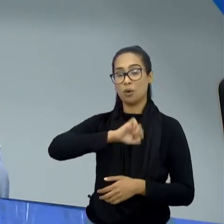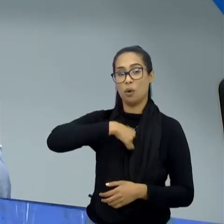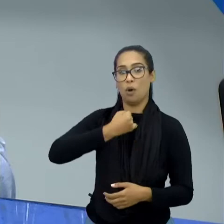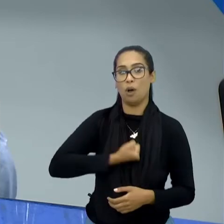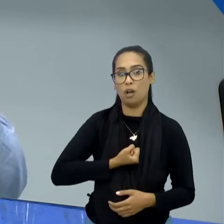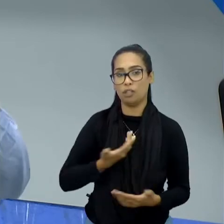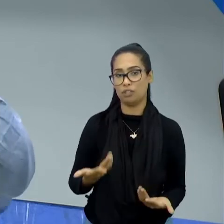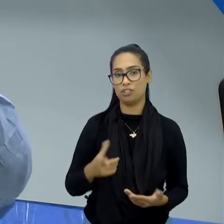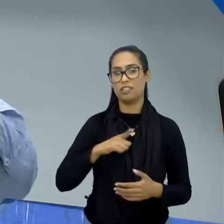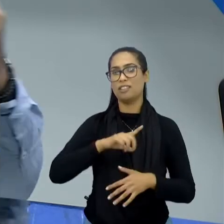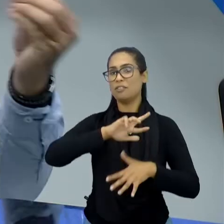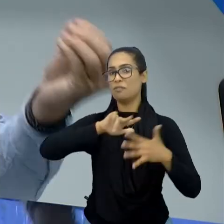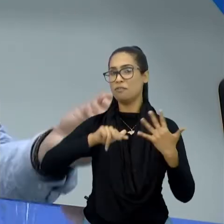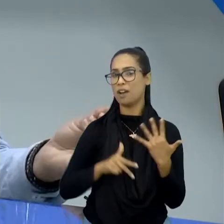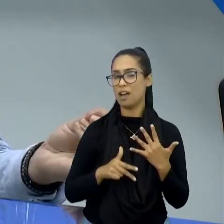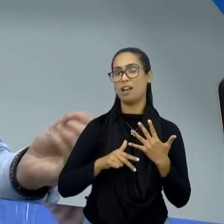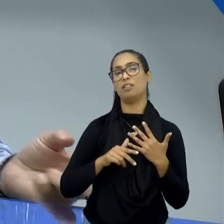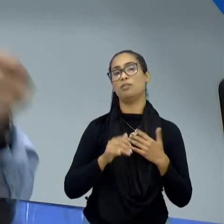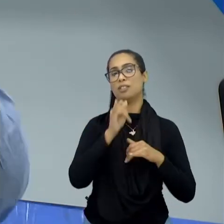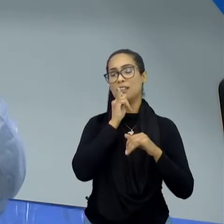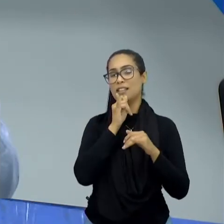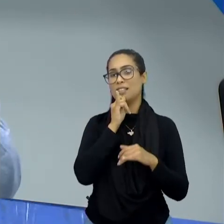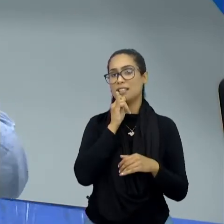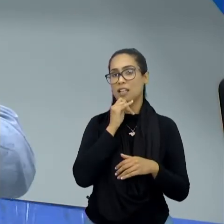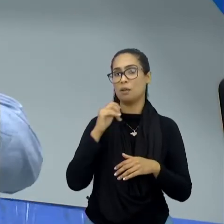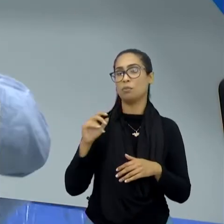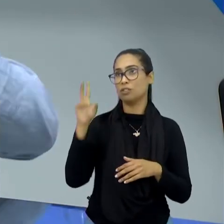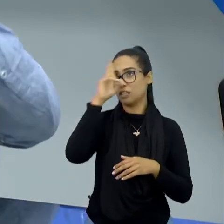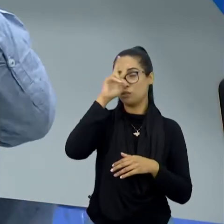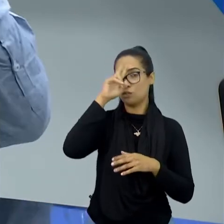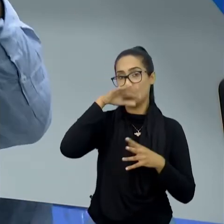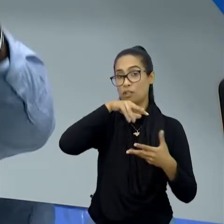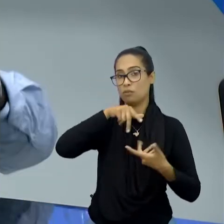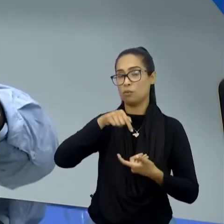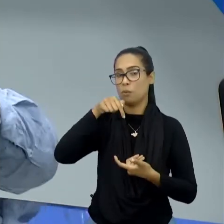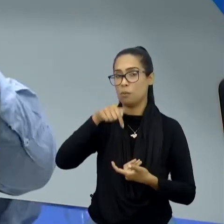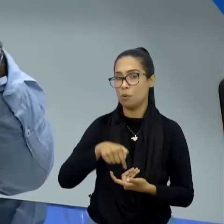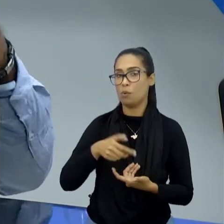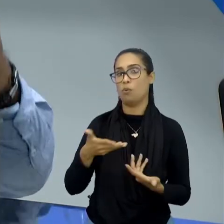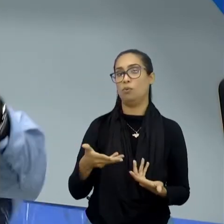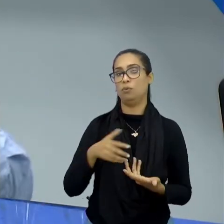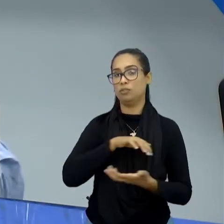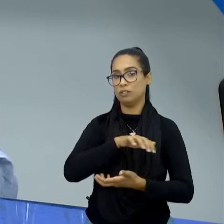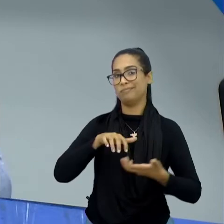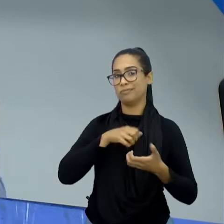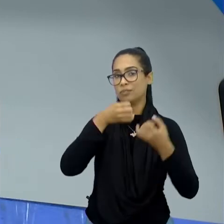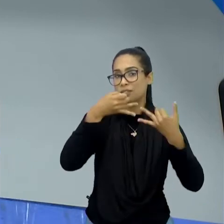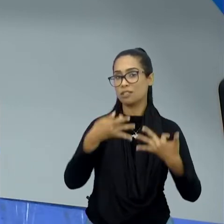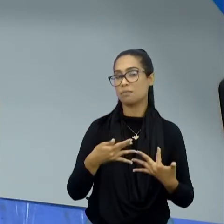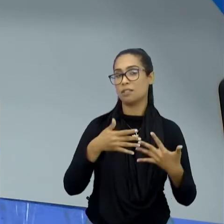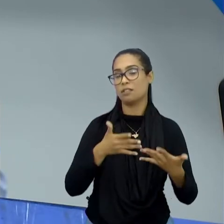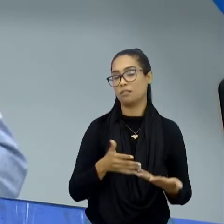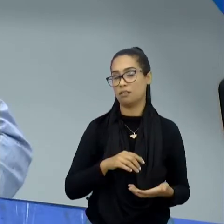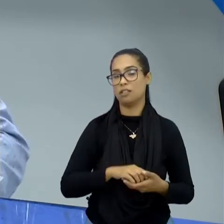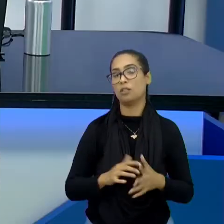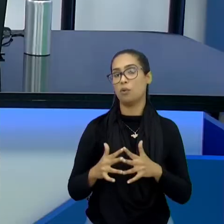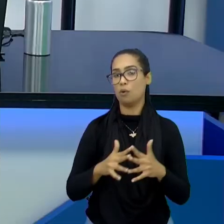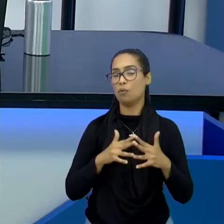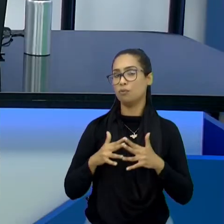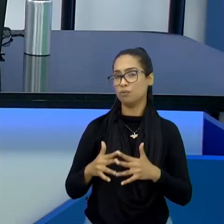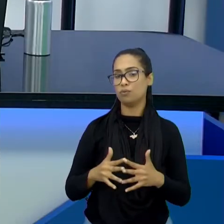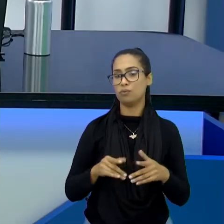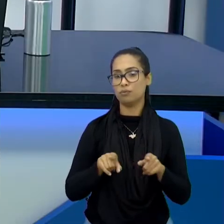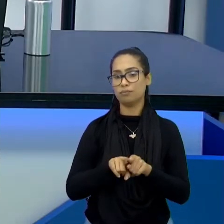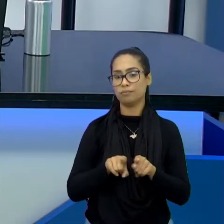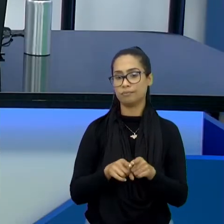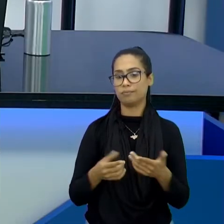exemplos na história são de revoltas. Agora, a revolução é algo bem mais complexo. E a gente está